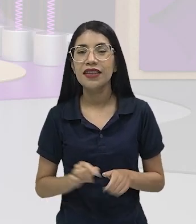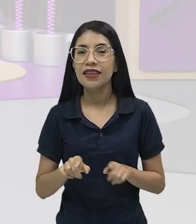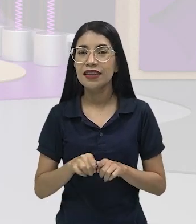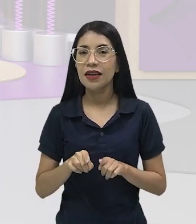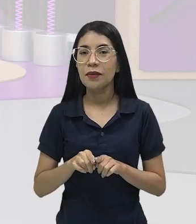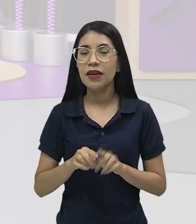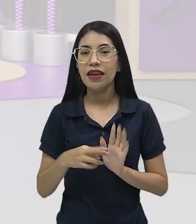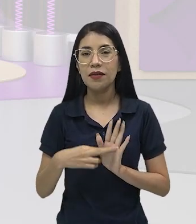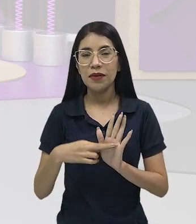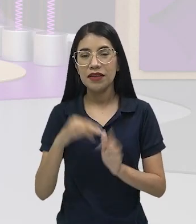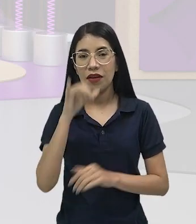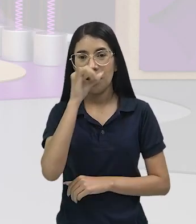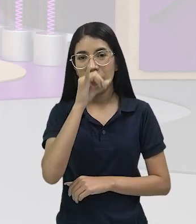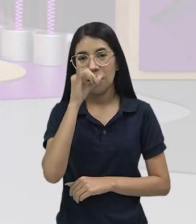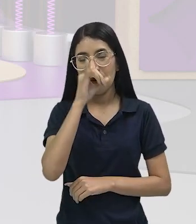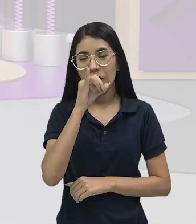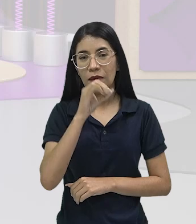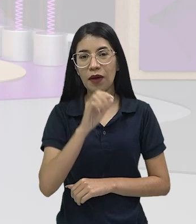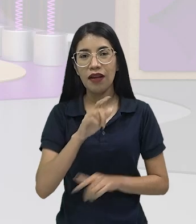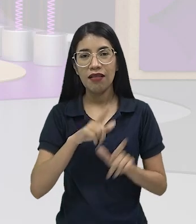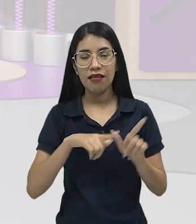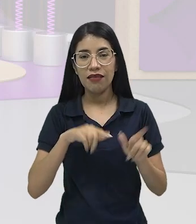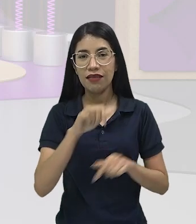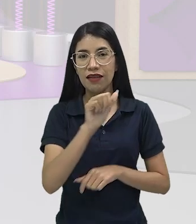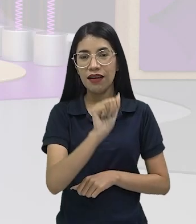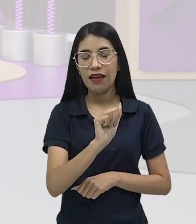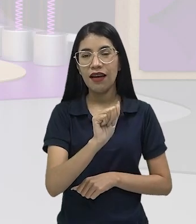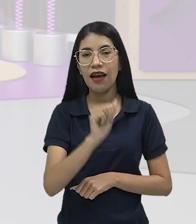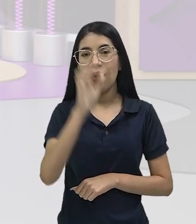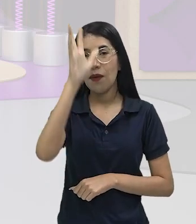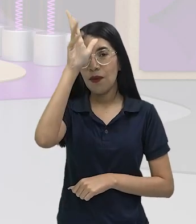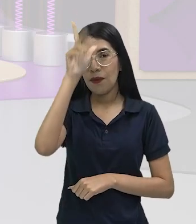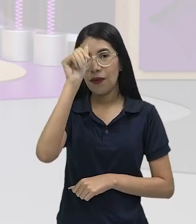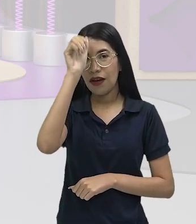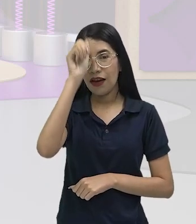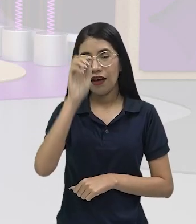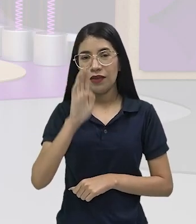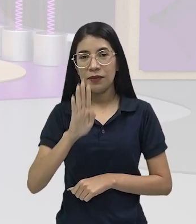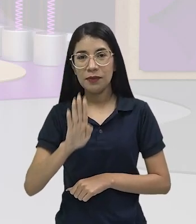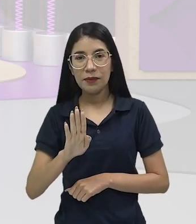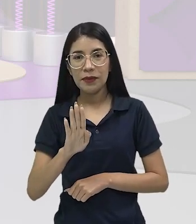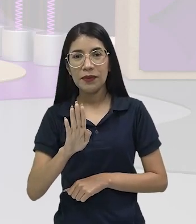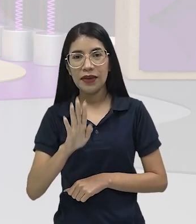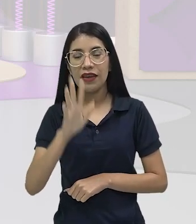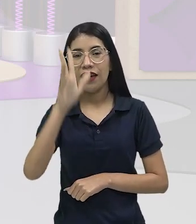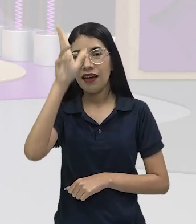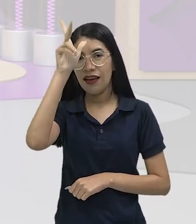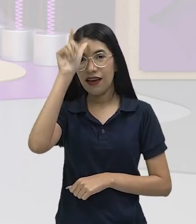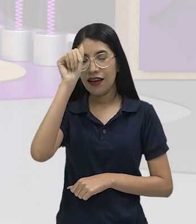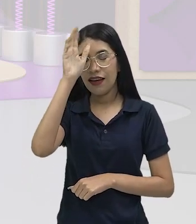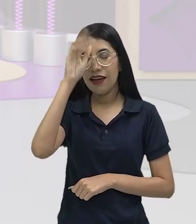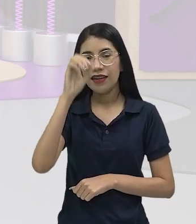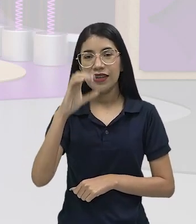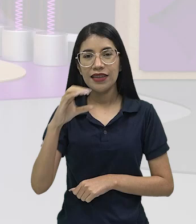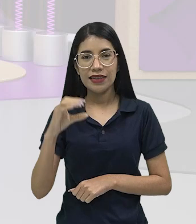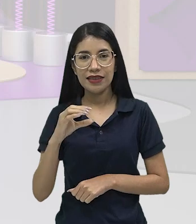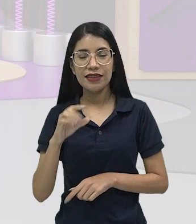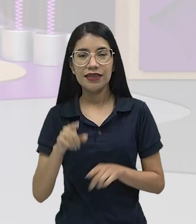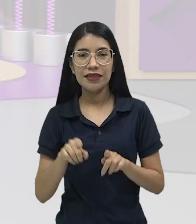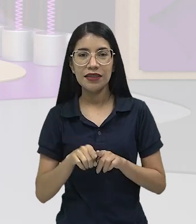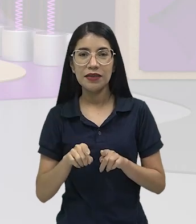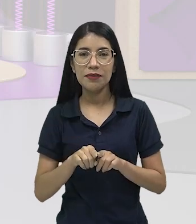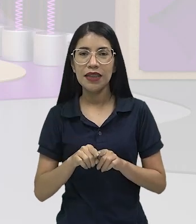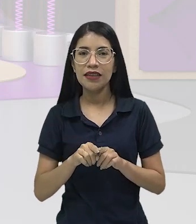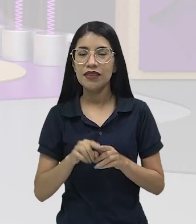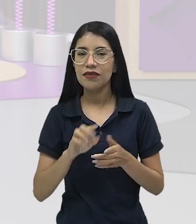porco ele vai ser A, que o galo vai ser B, que a galinha vai ser C,